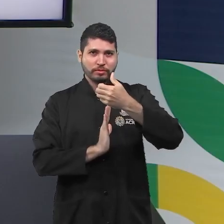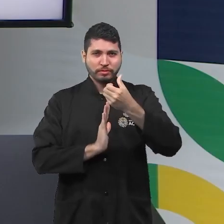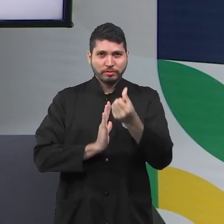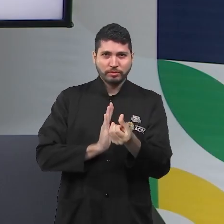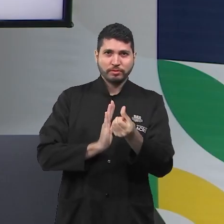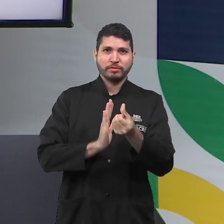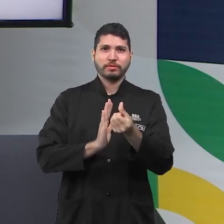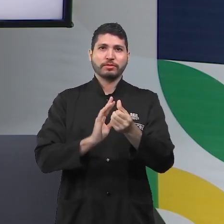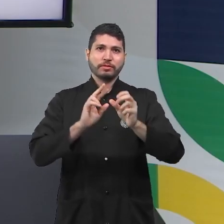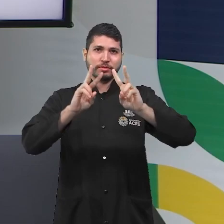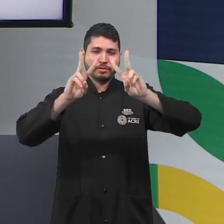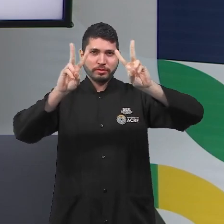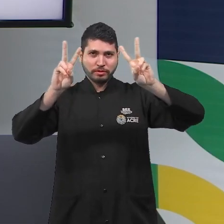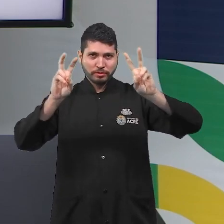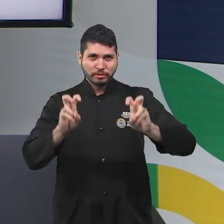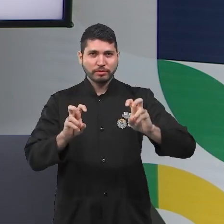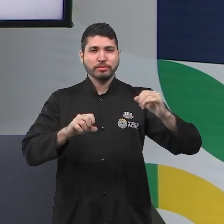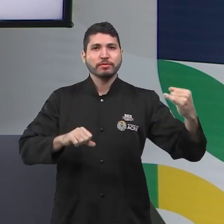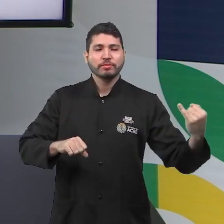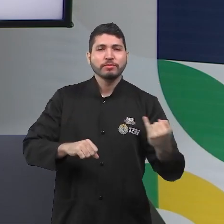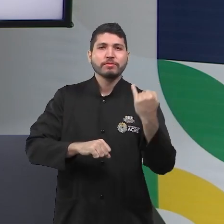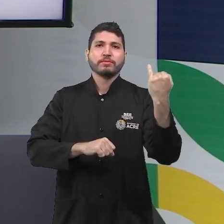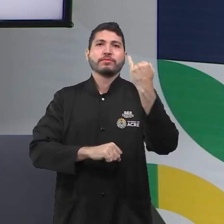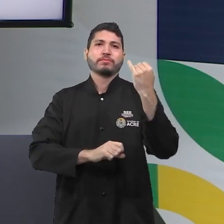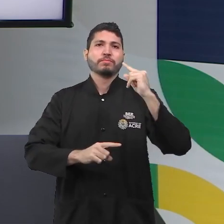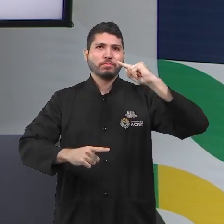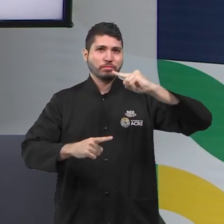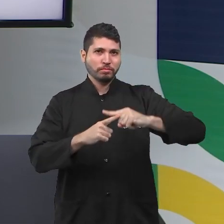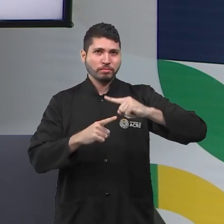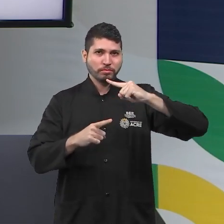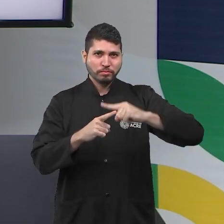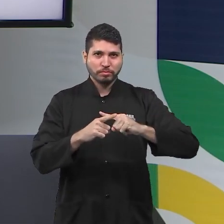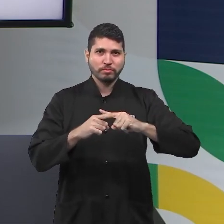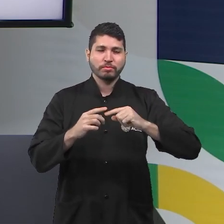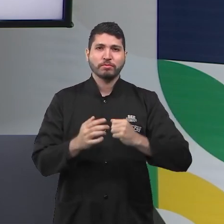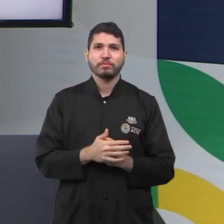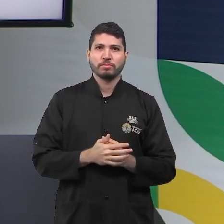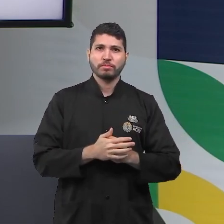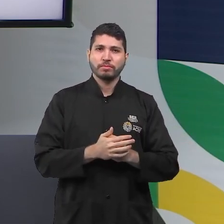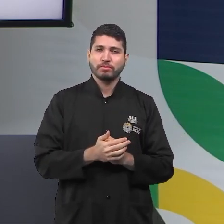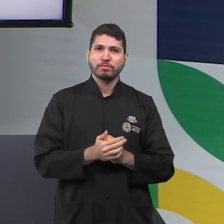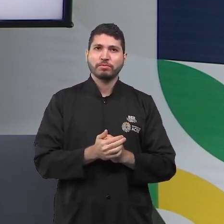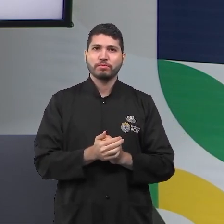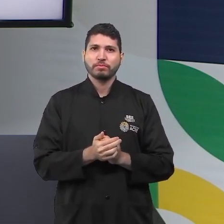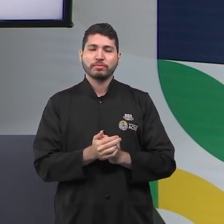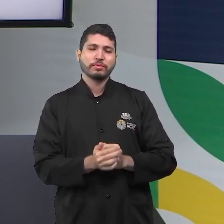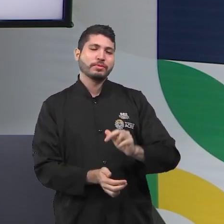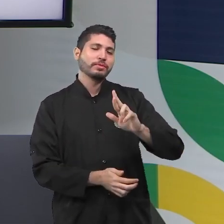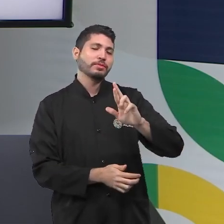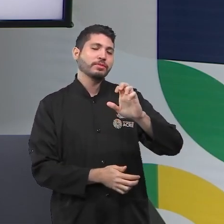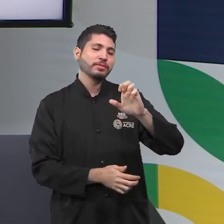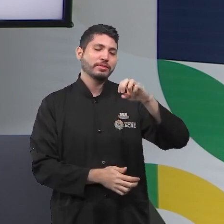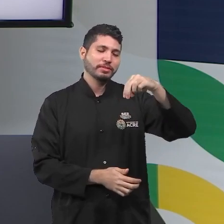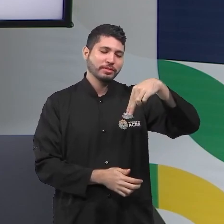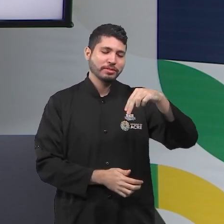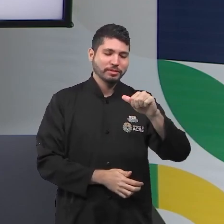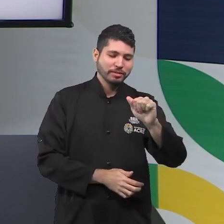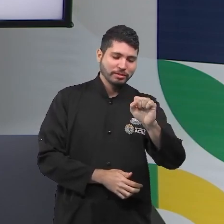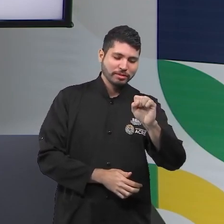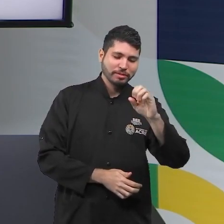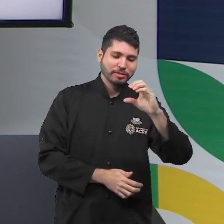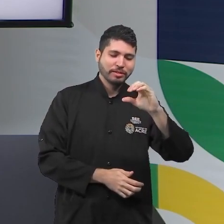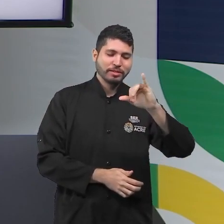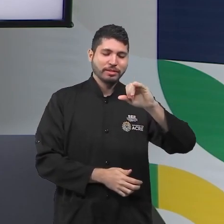esse assunto é importante porque a partir do Renascimento nós vamos ter um novo modo